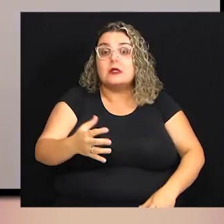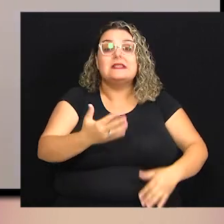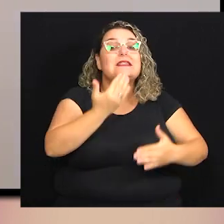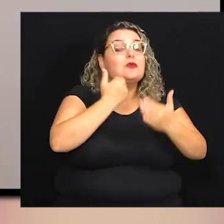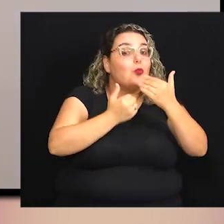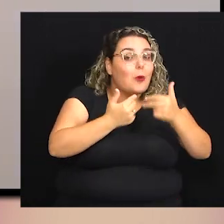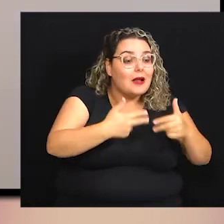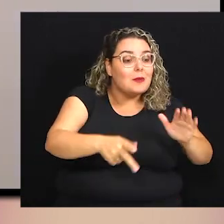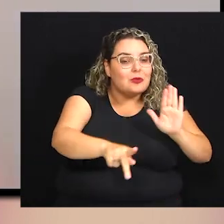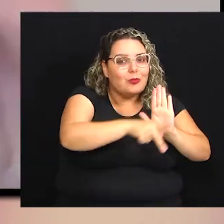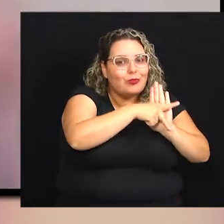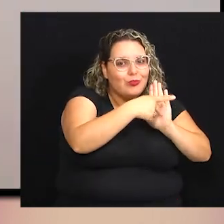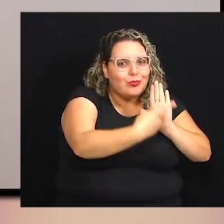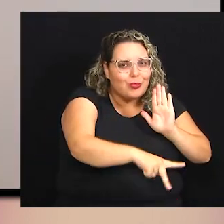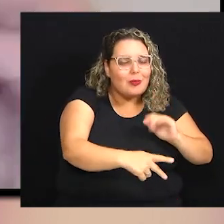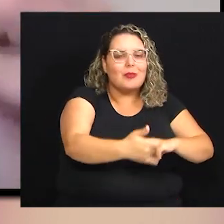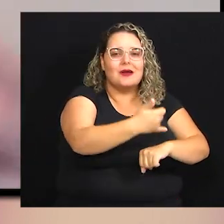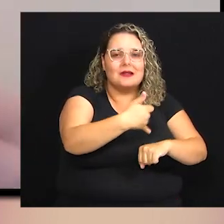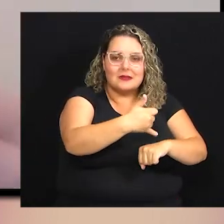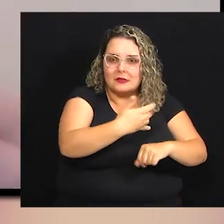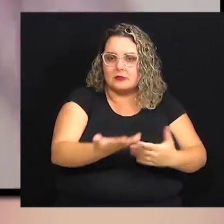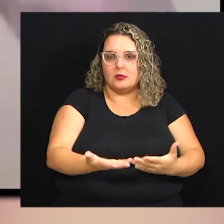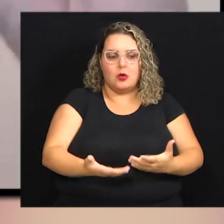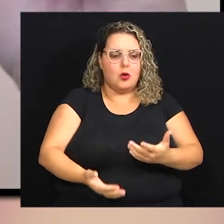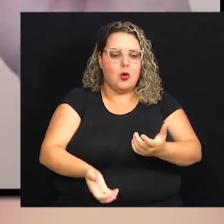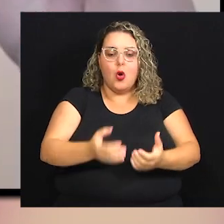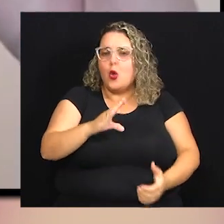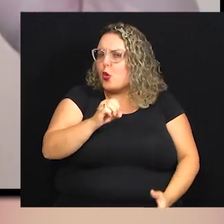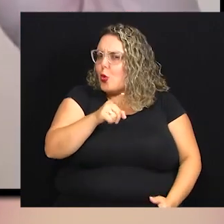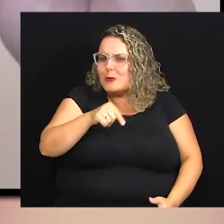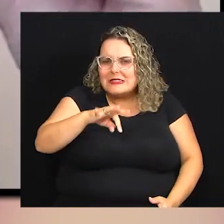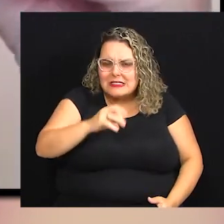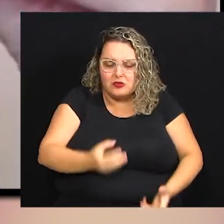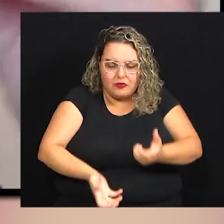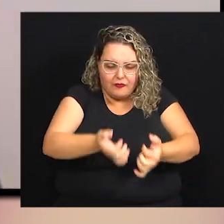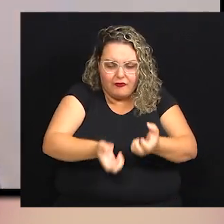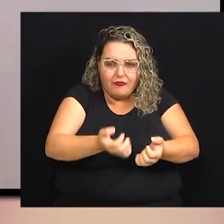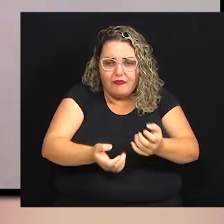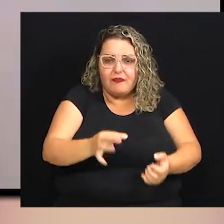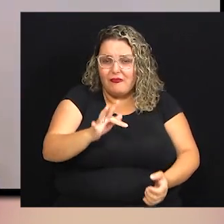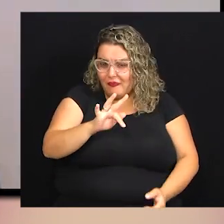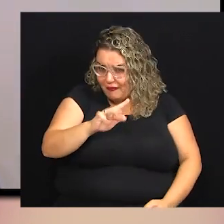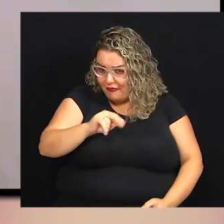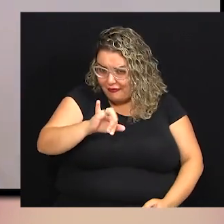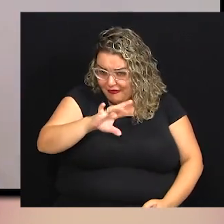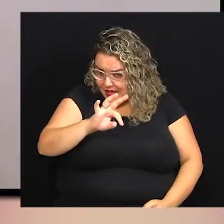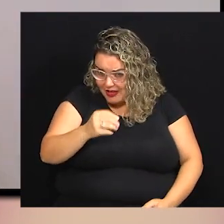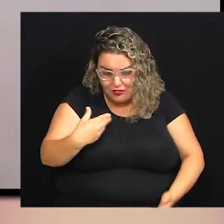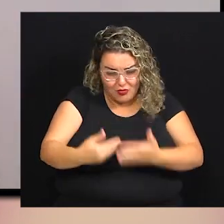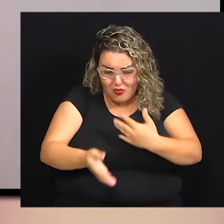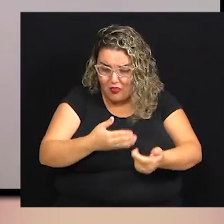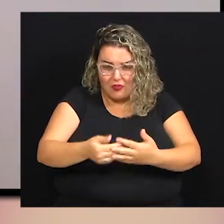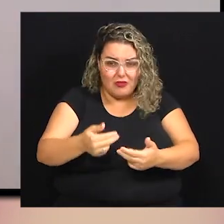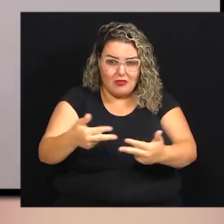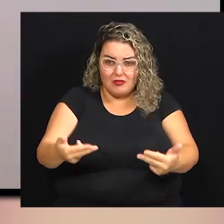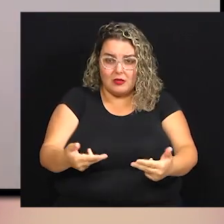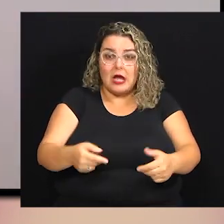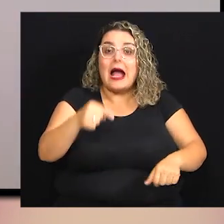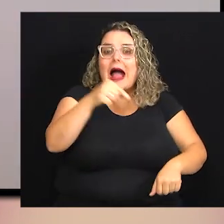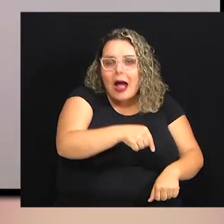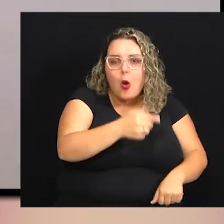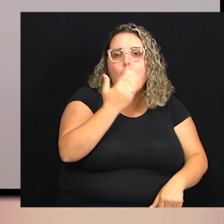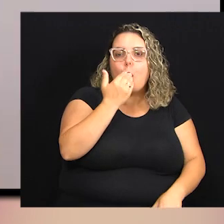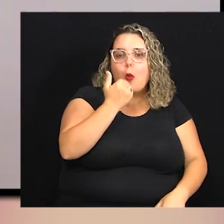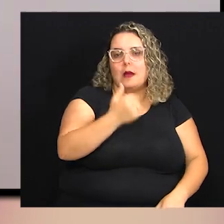alimento é gorduroso, esteja onde estiver, cozido, frito ou em qualquer outro lugar, ele é